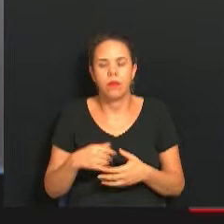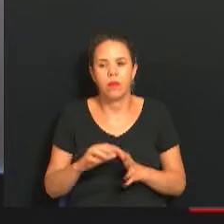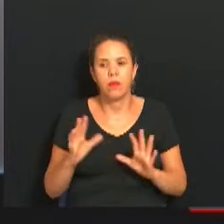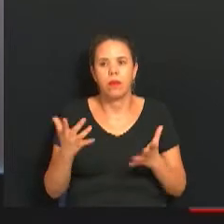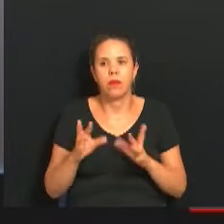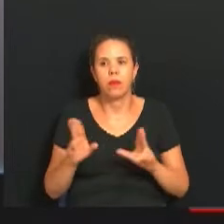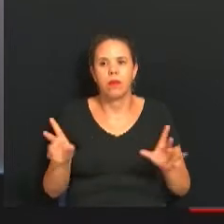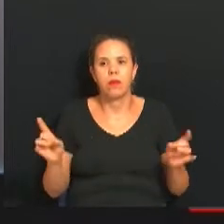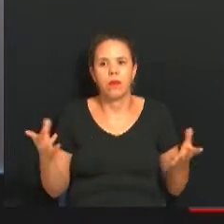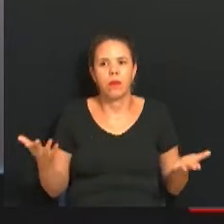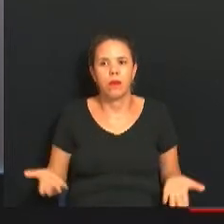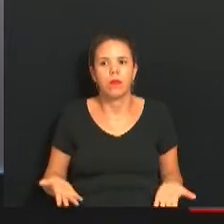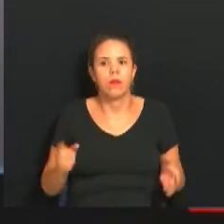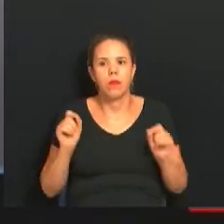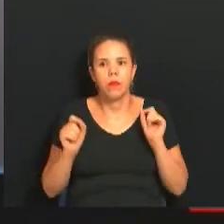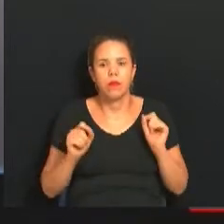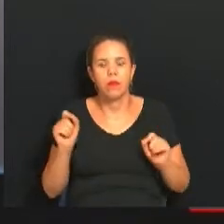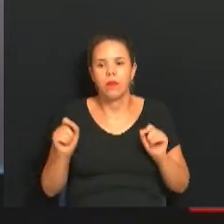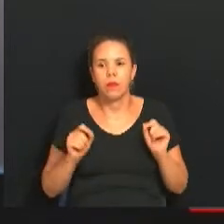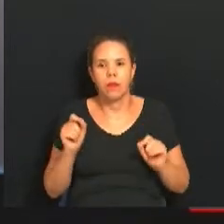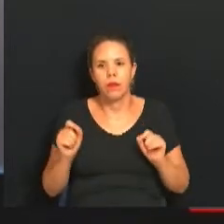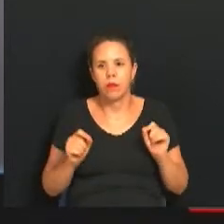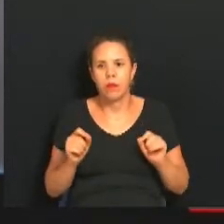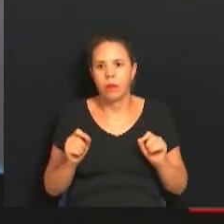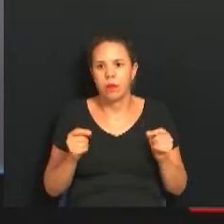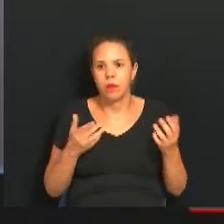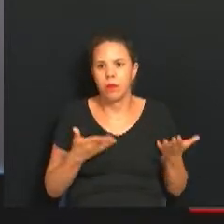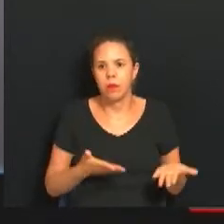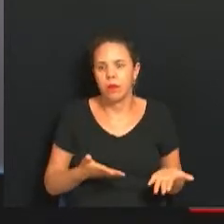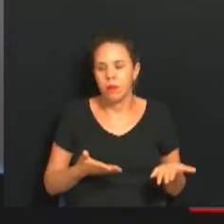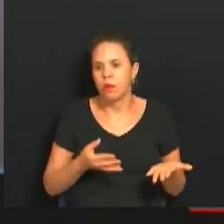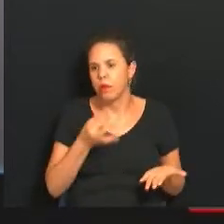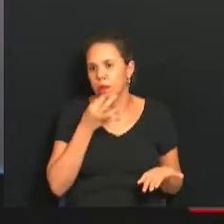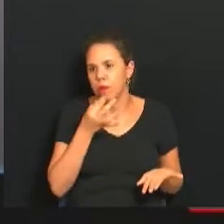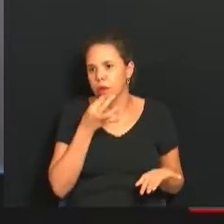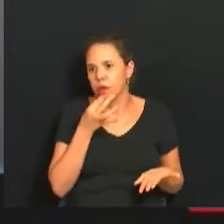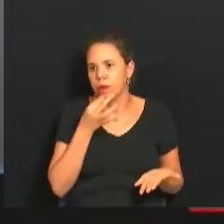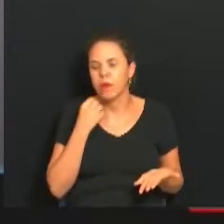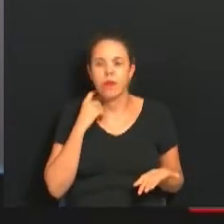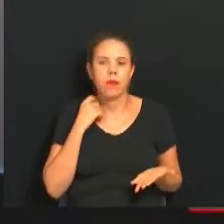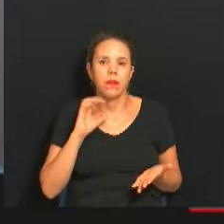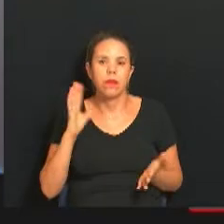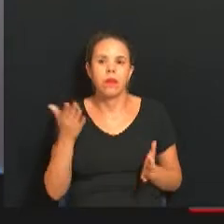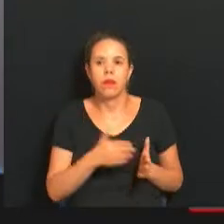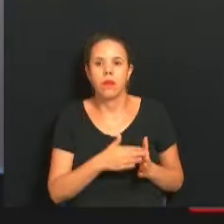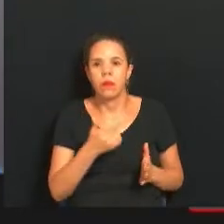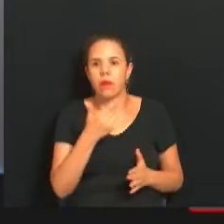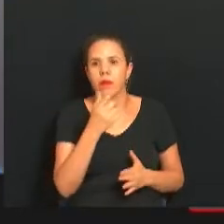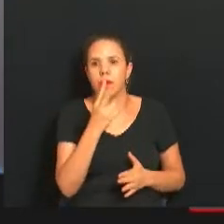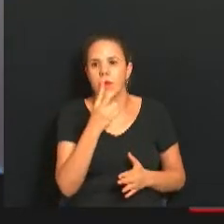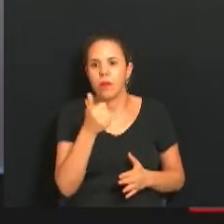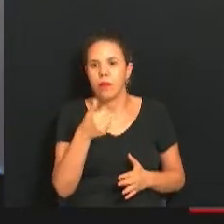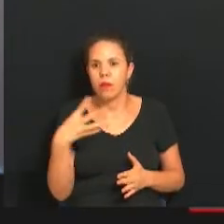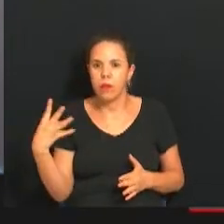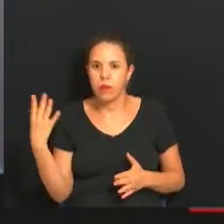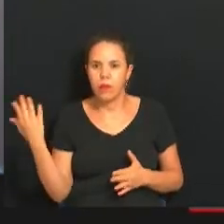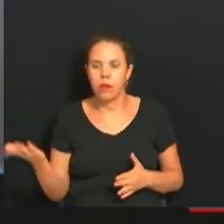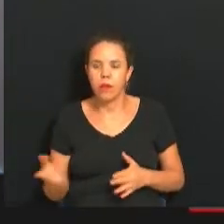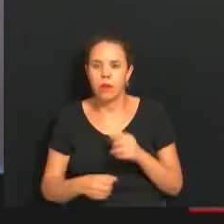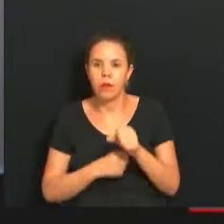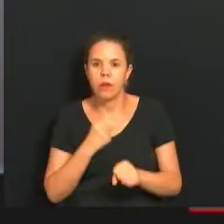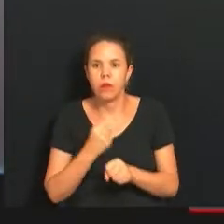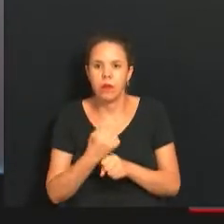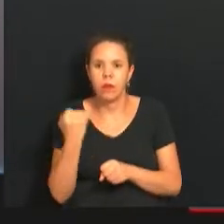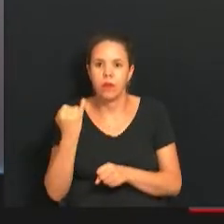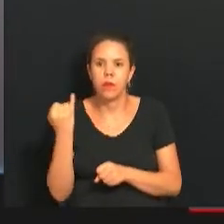questão? A grande questão é que essa argumentação ela surge a partir de 2014, que é um ano muito